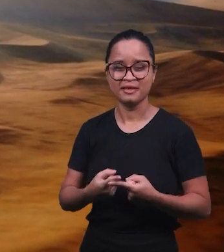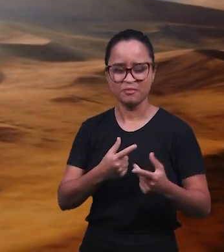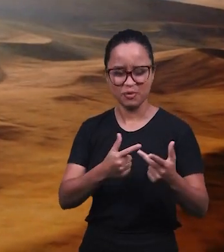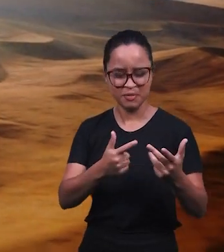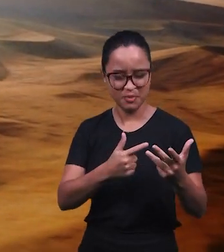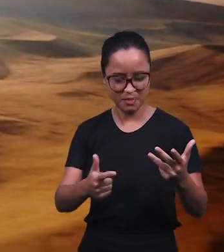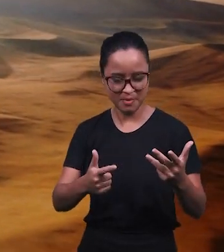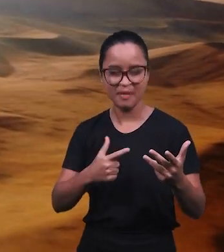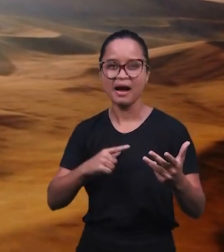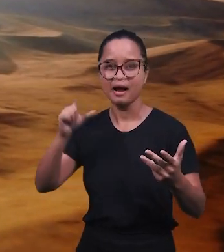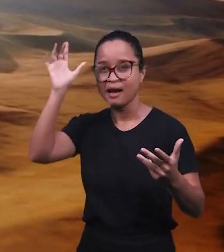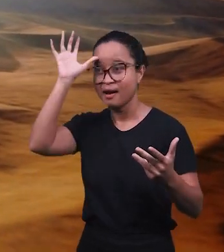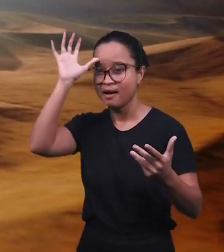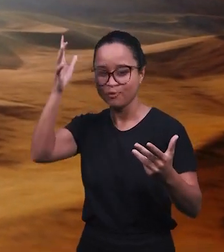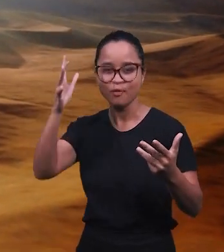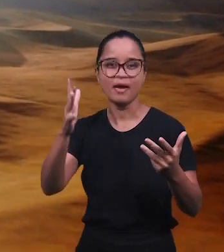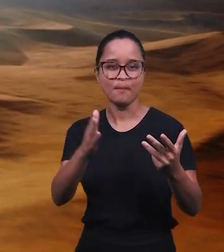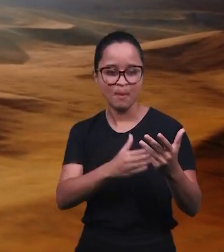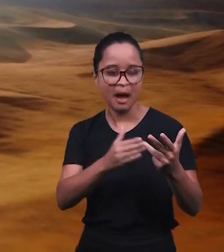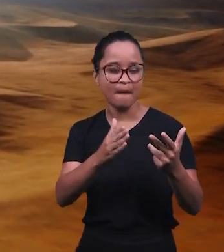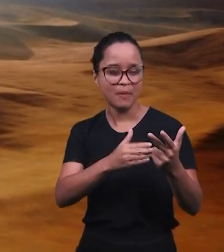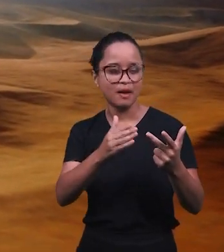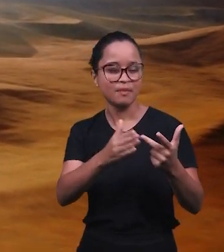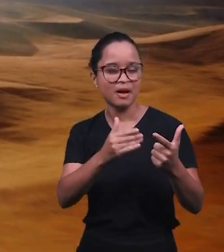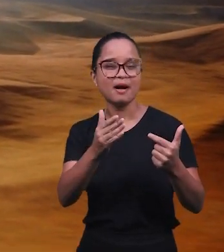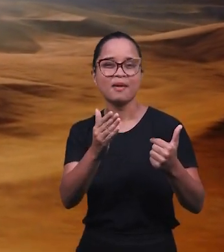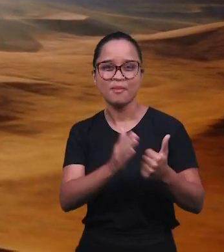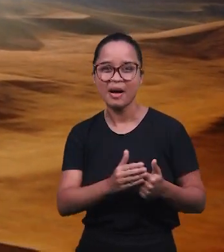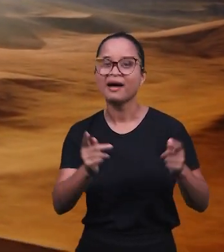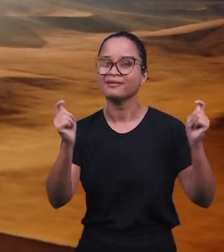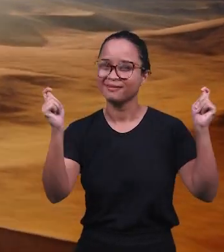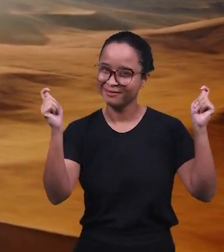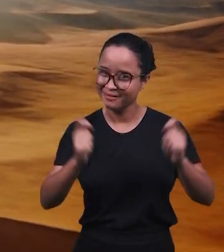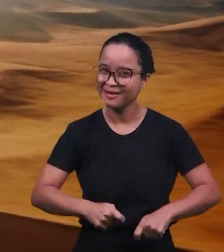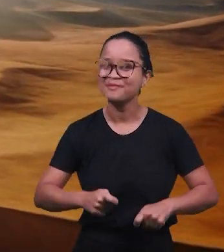Ele dá solução